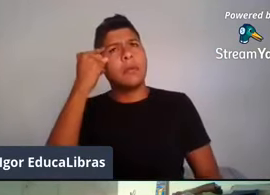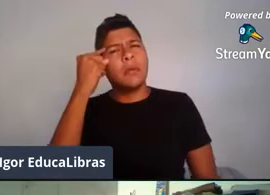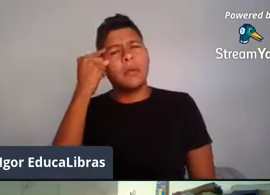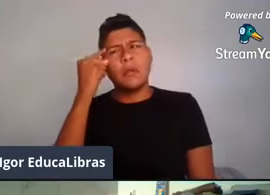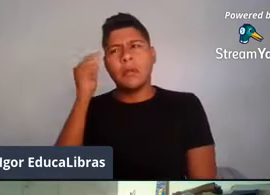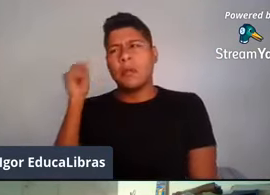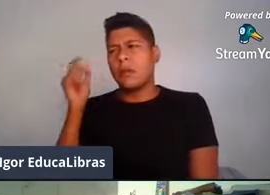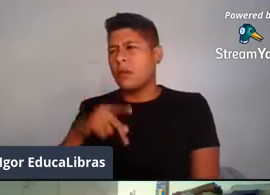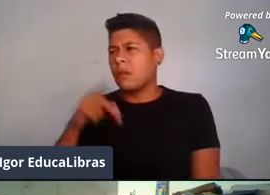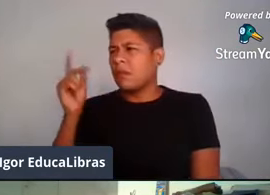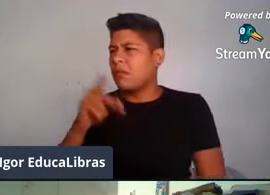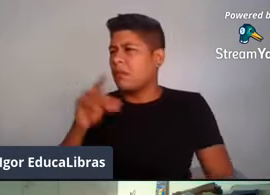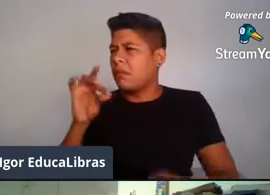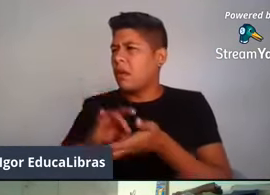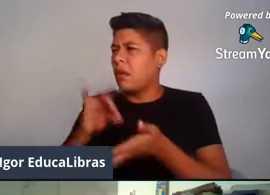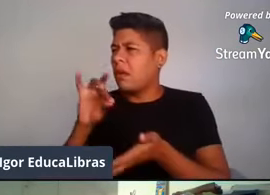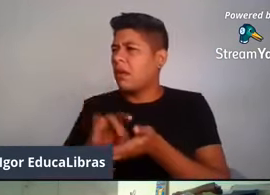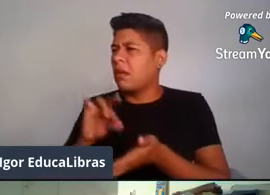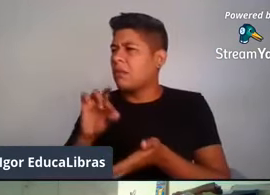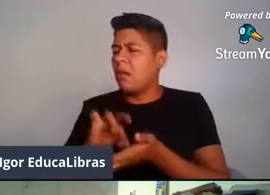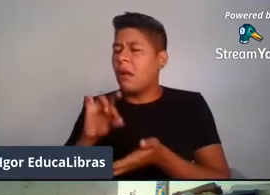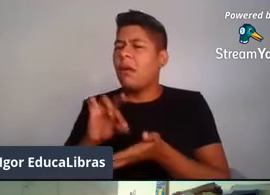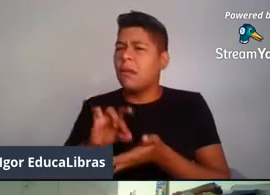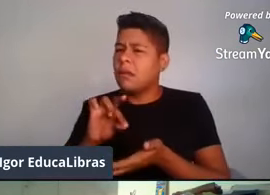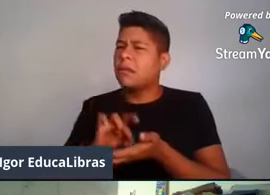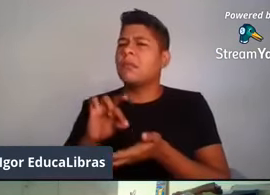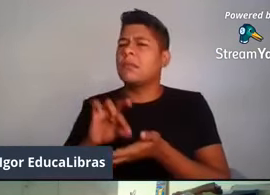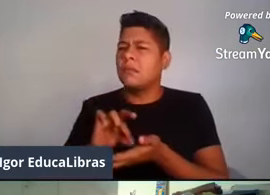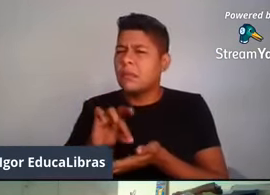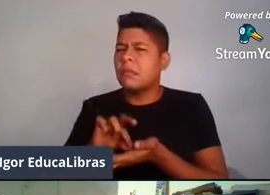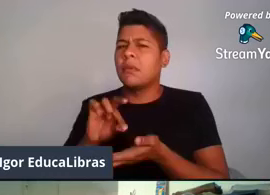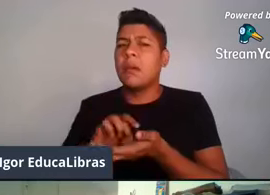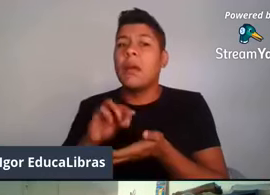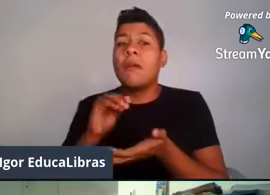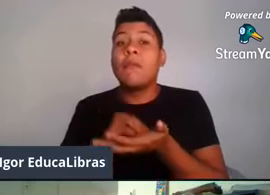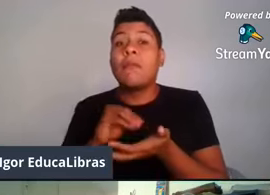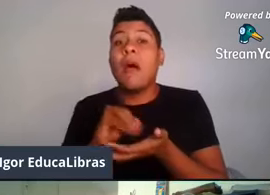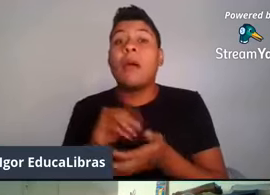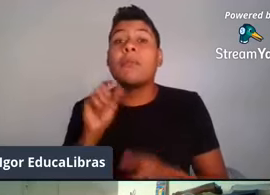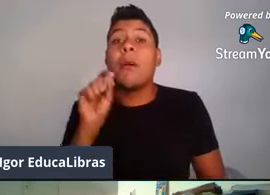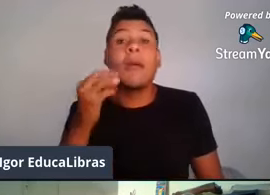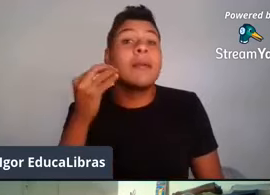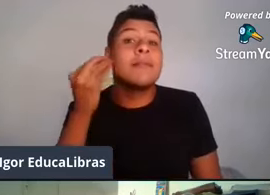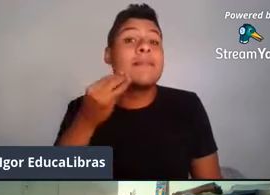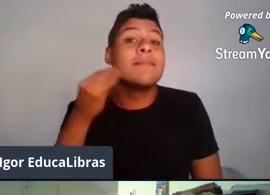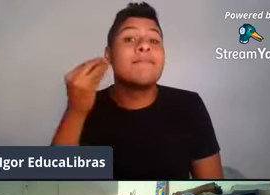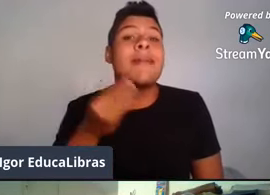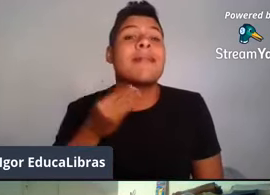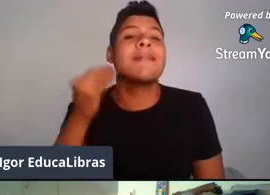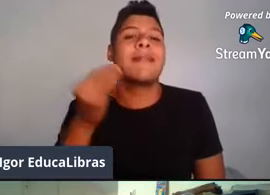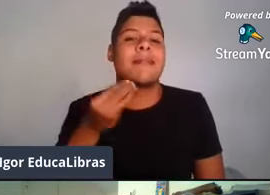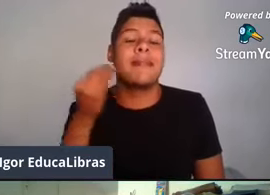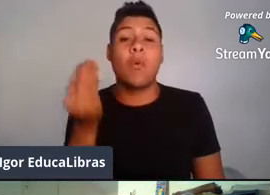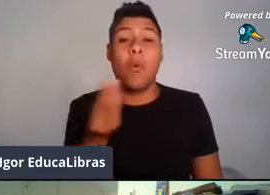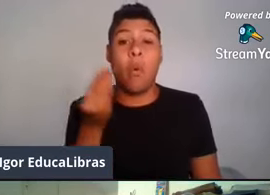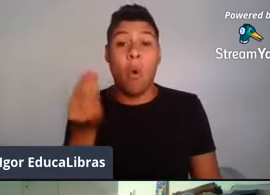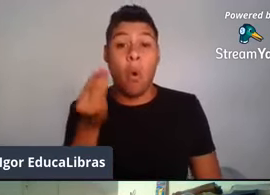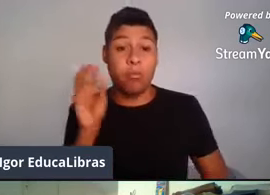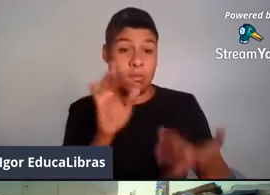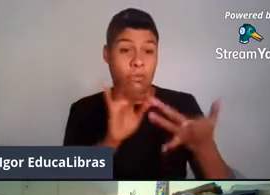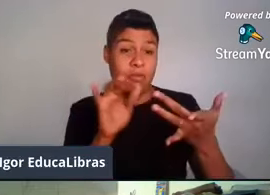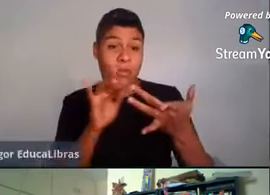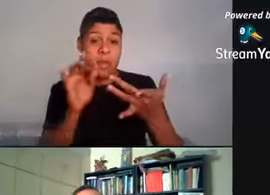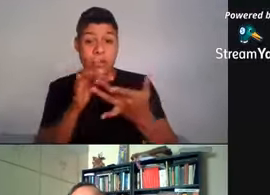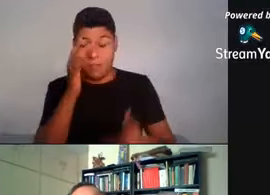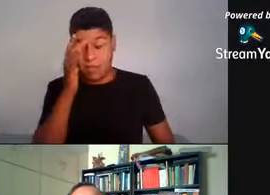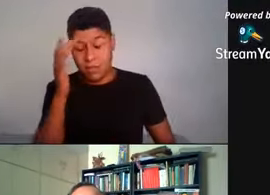tinha pensado nisso. Então, eu acho que essa falta de vivência mesmo, sabe? De conviver com as pessoas